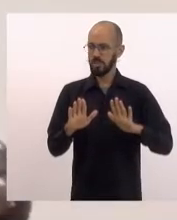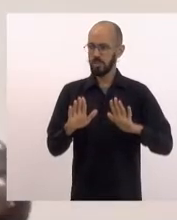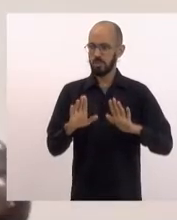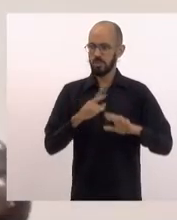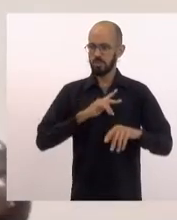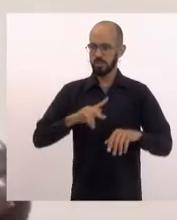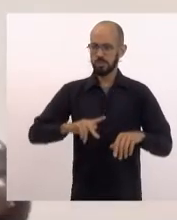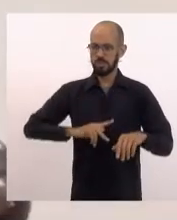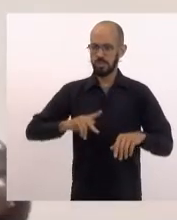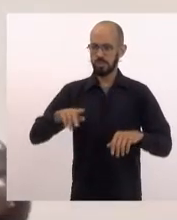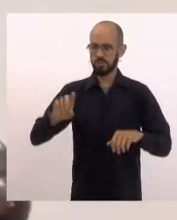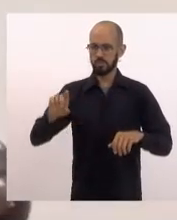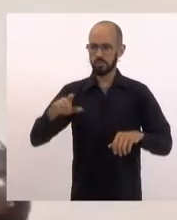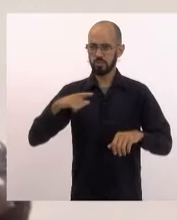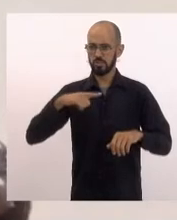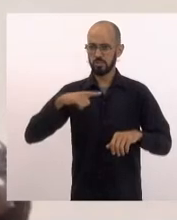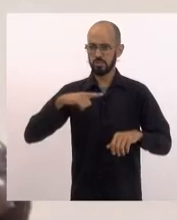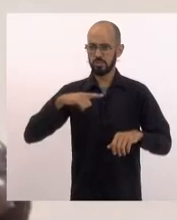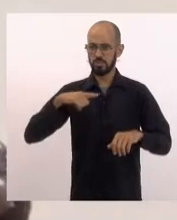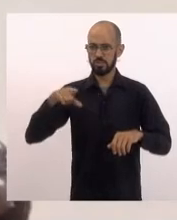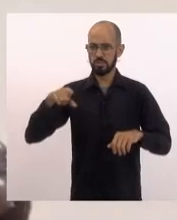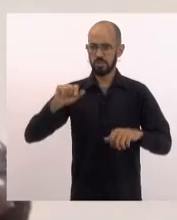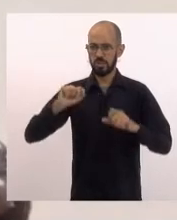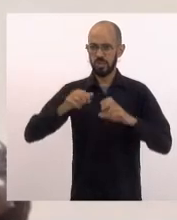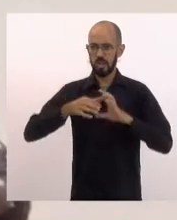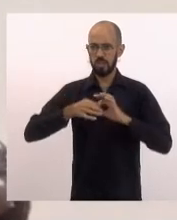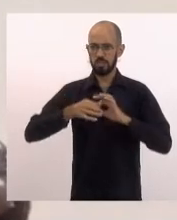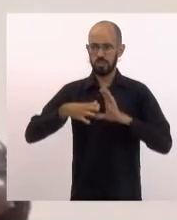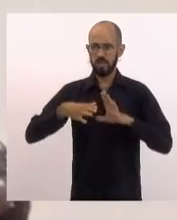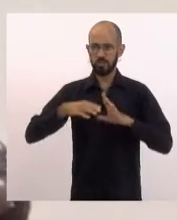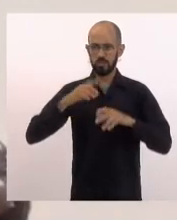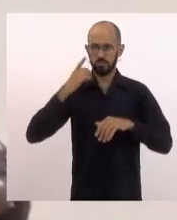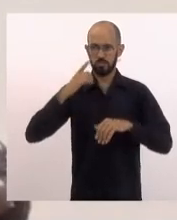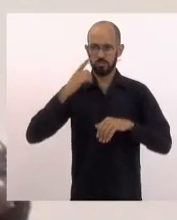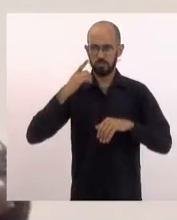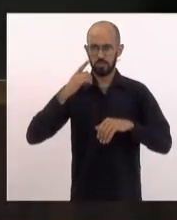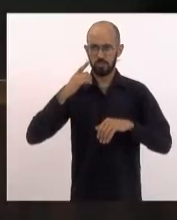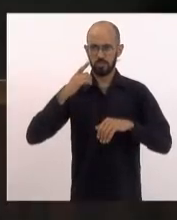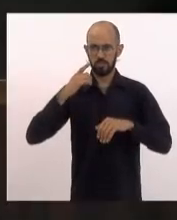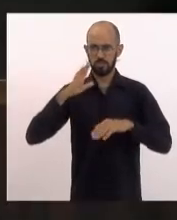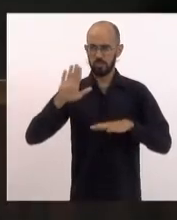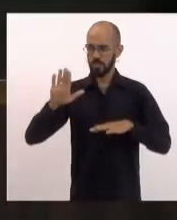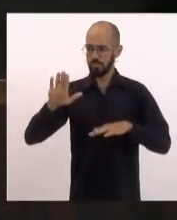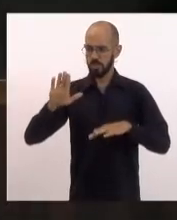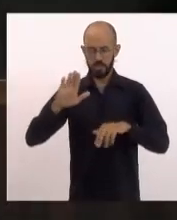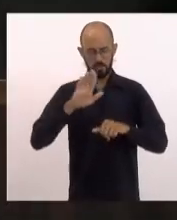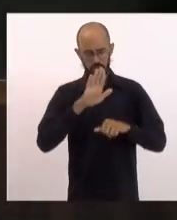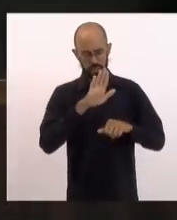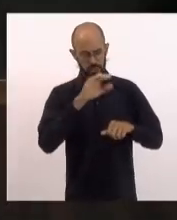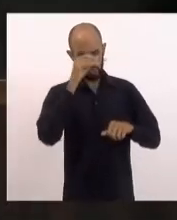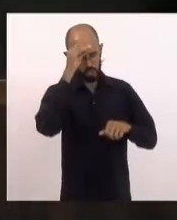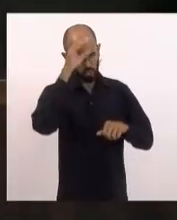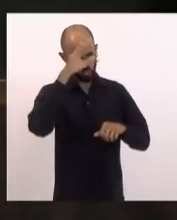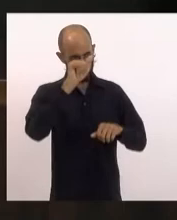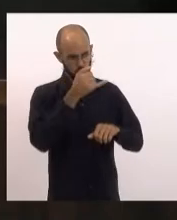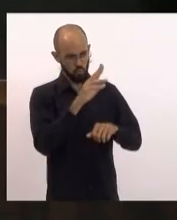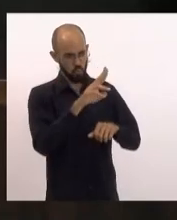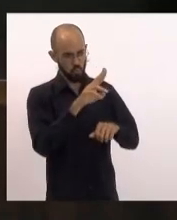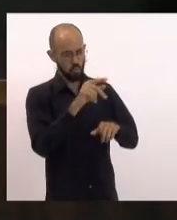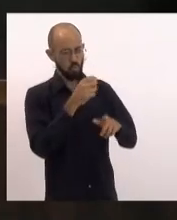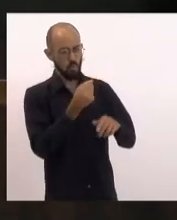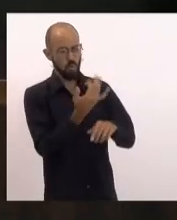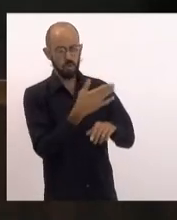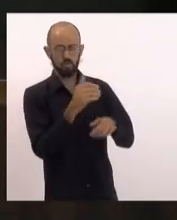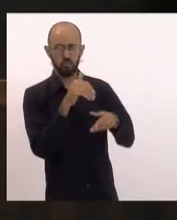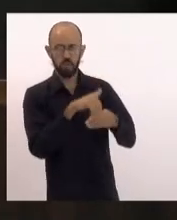fazendo a ressalva que está aberto para os deputados e deputadas que quiserem... quando nós votarmos definitivo, tia, aí eu peço, tá